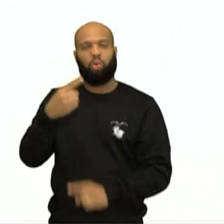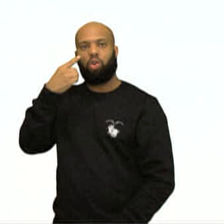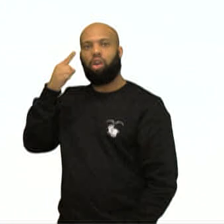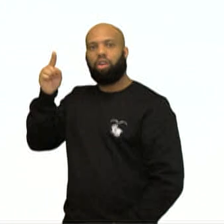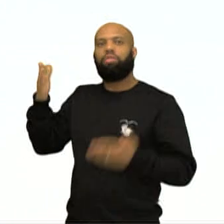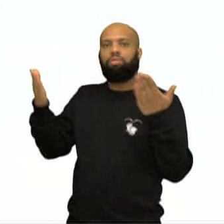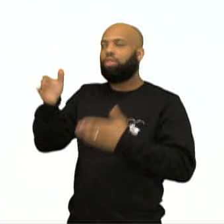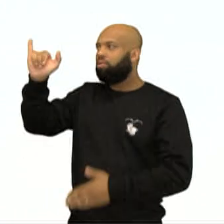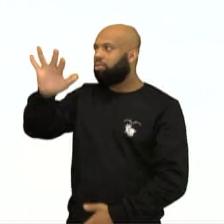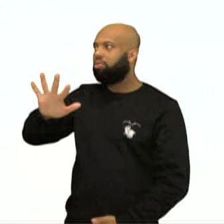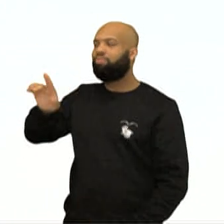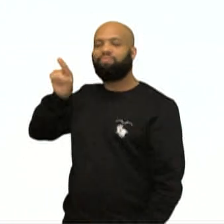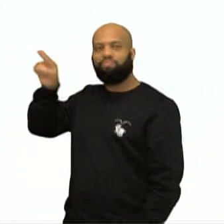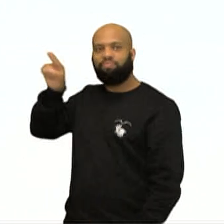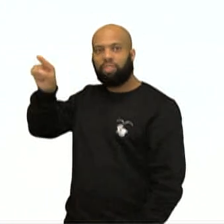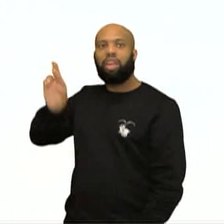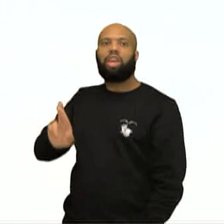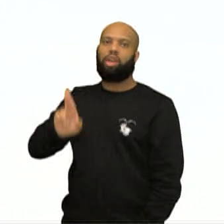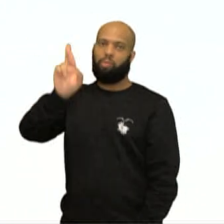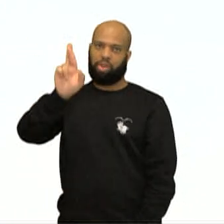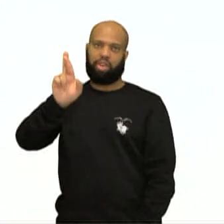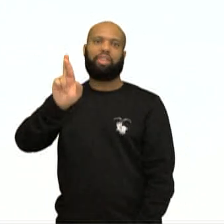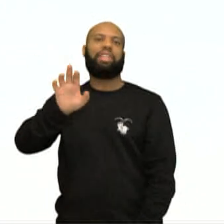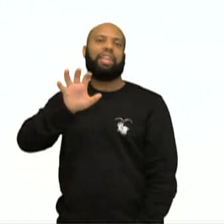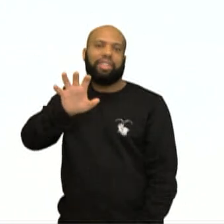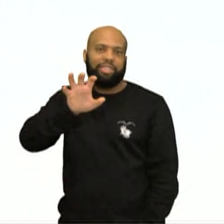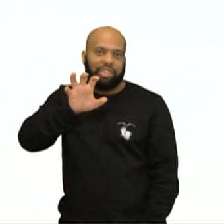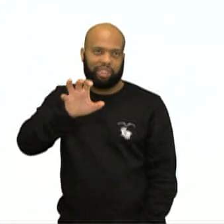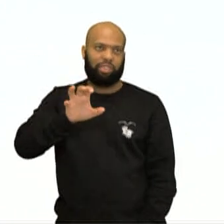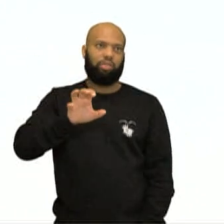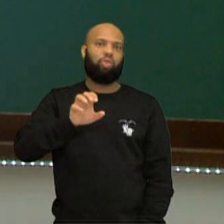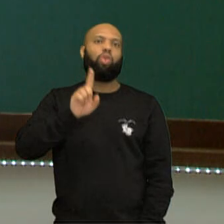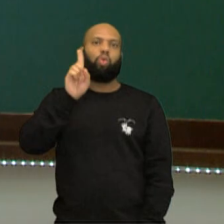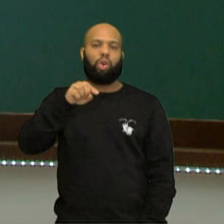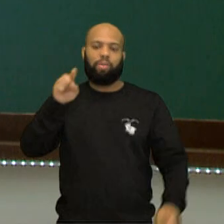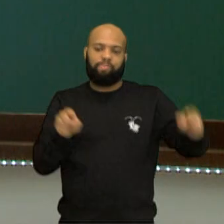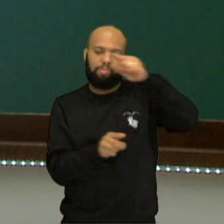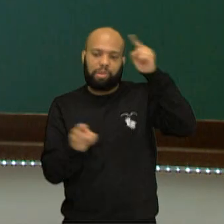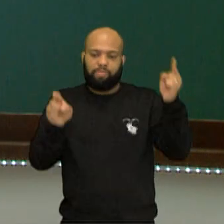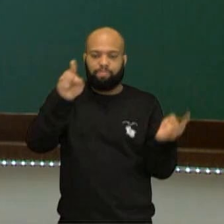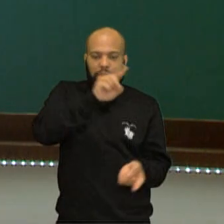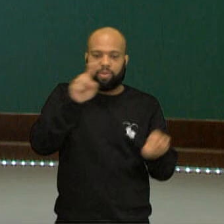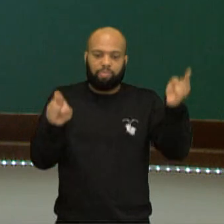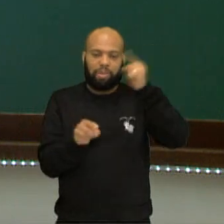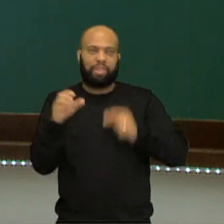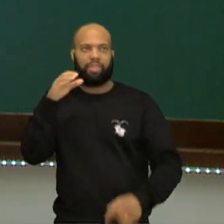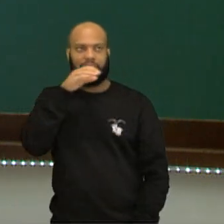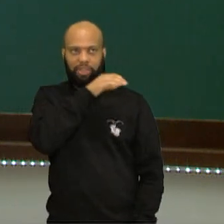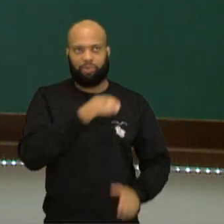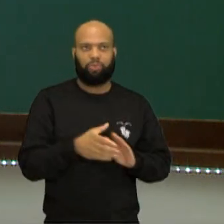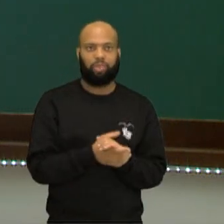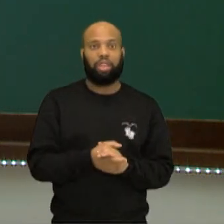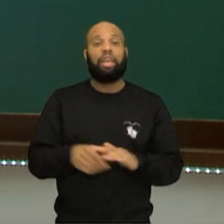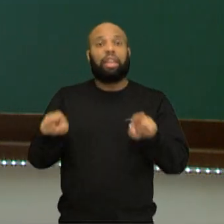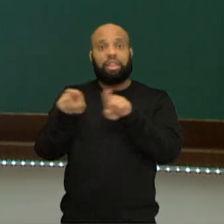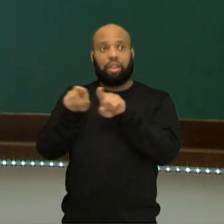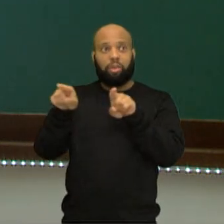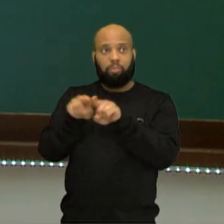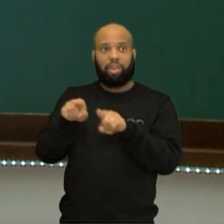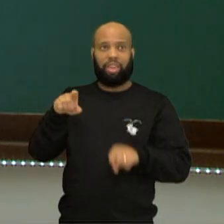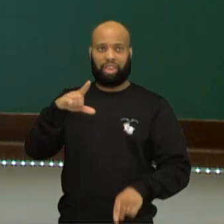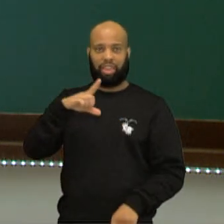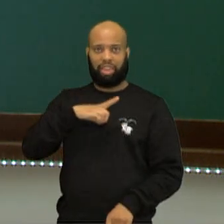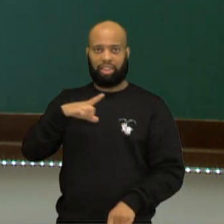você vê do lado direito da tela representa para você justamente a inversão térmica. E além da inversão térmica, que também